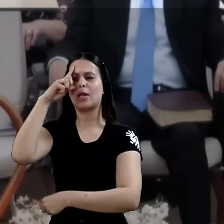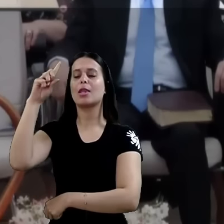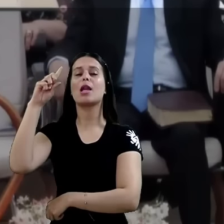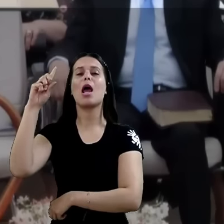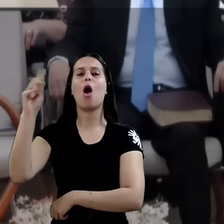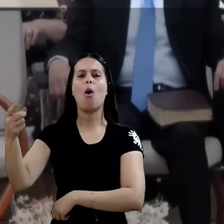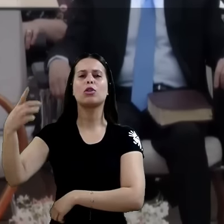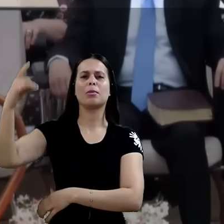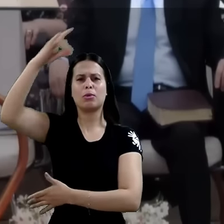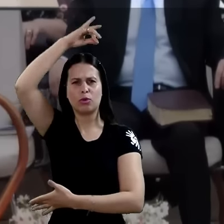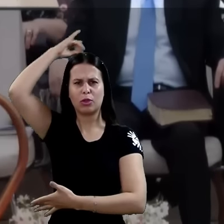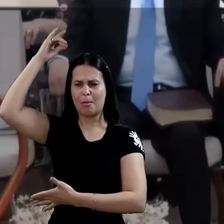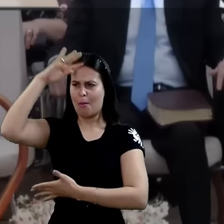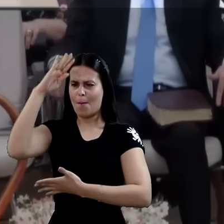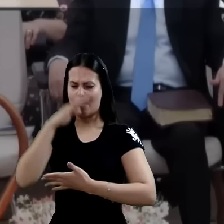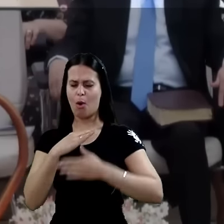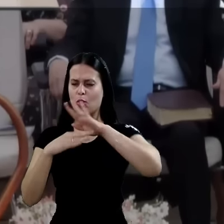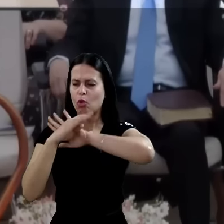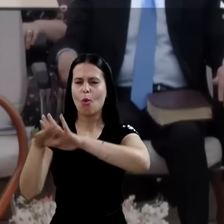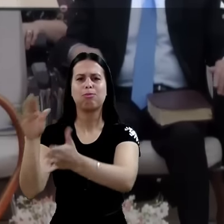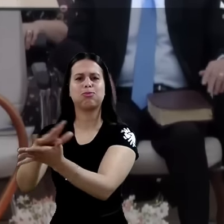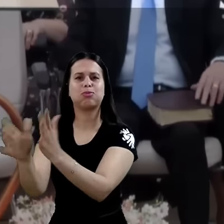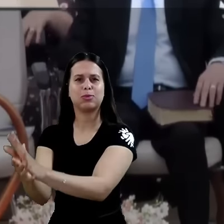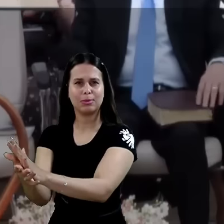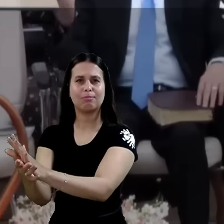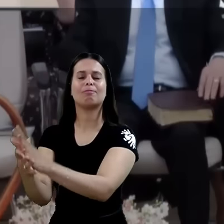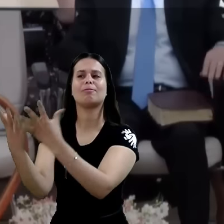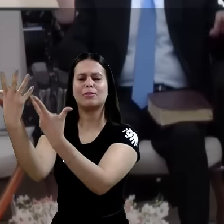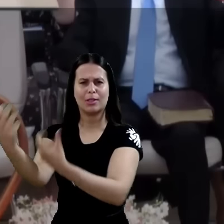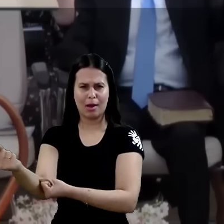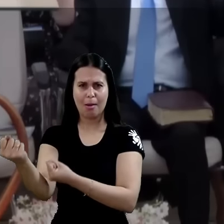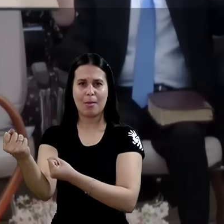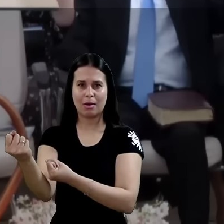a espíritos imundos e eles saírem quem